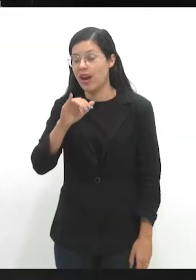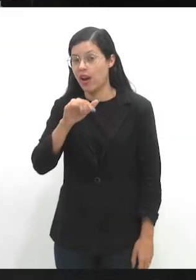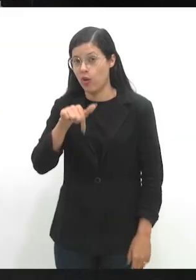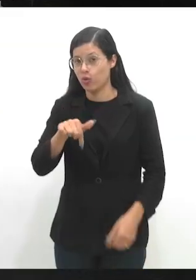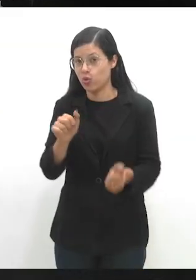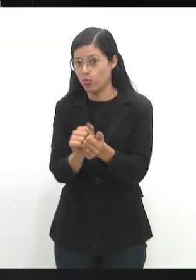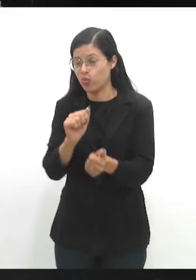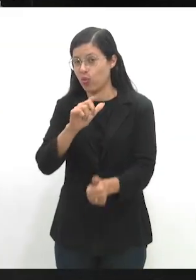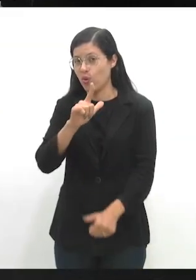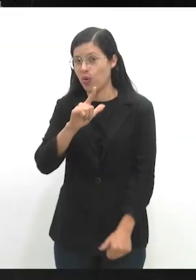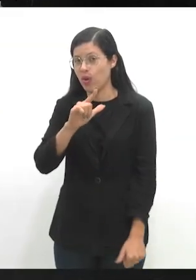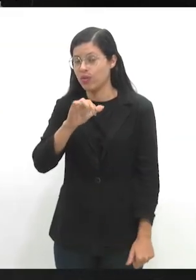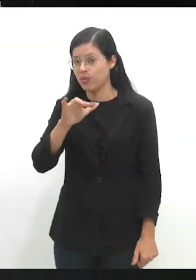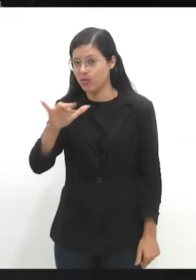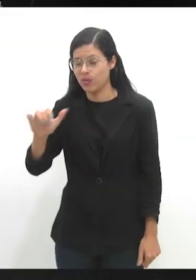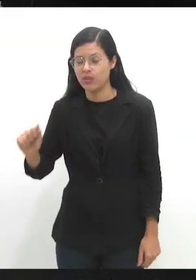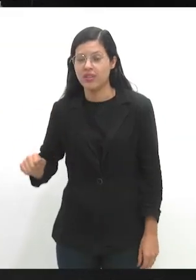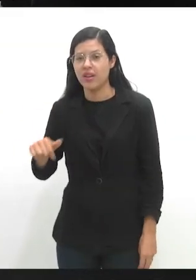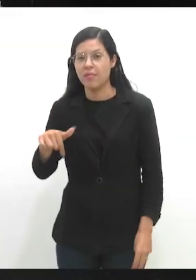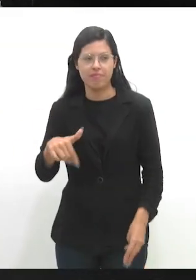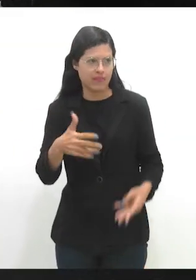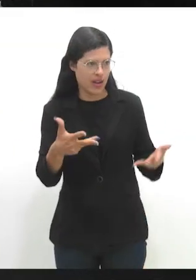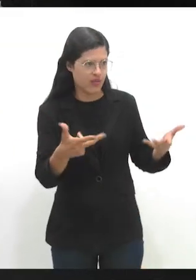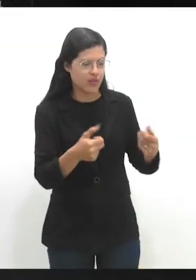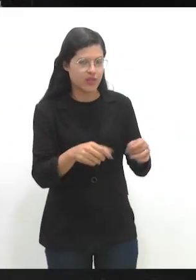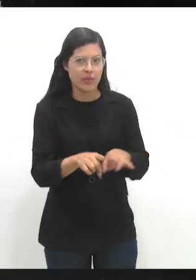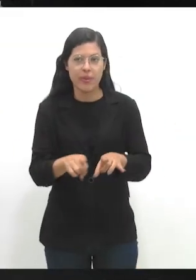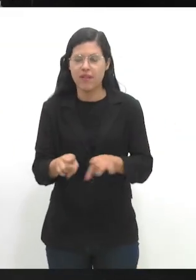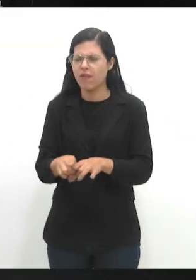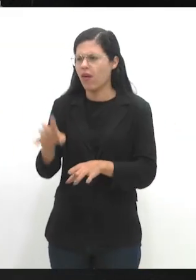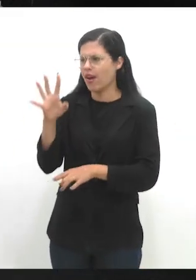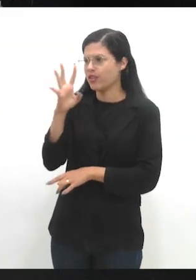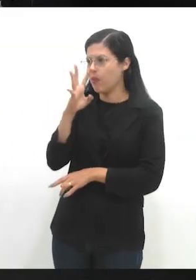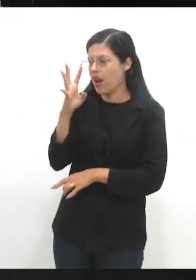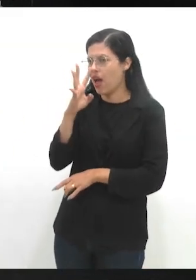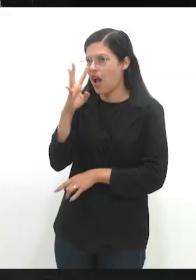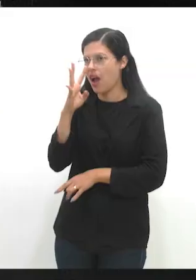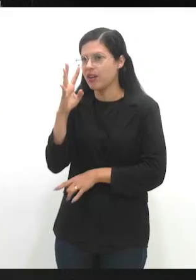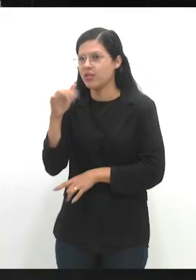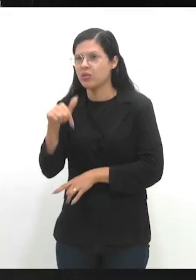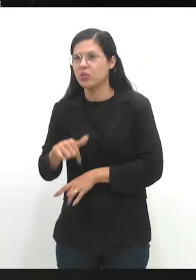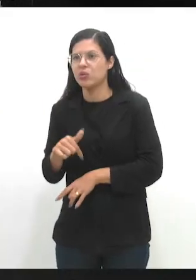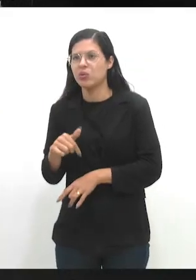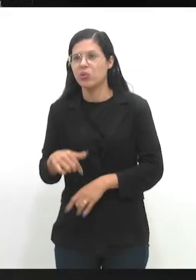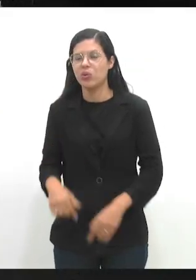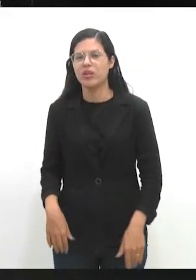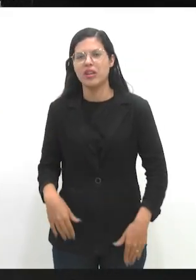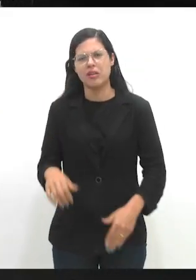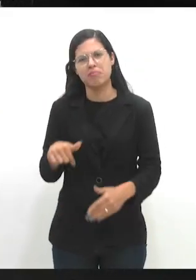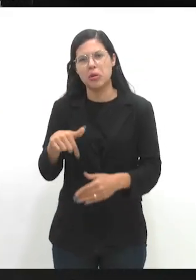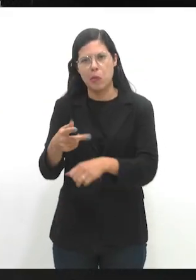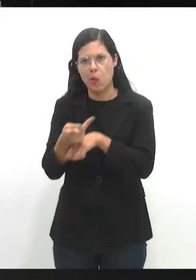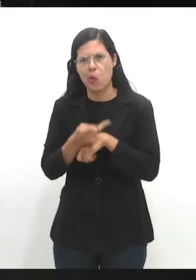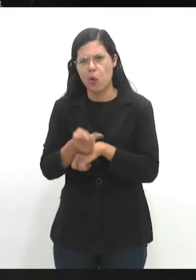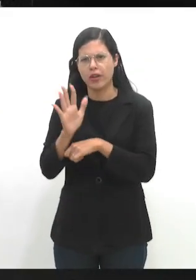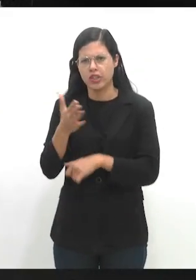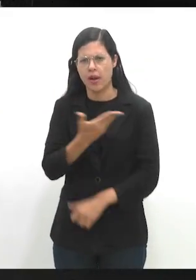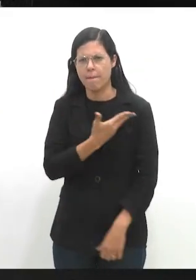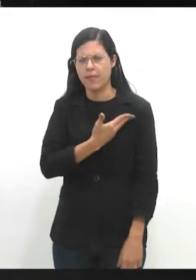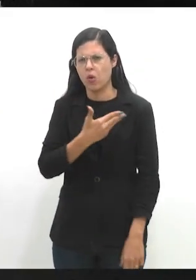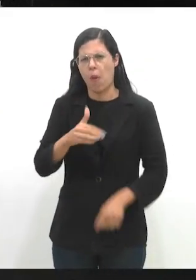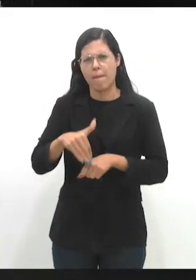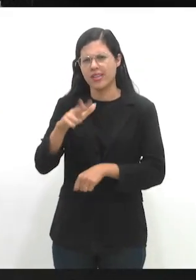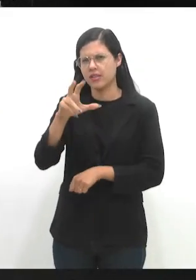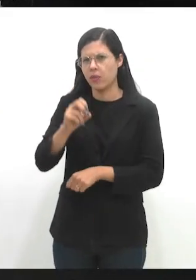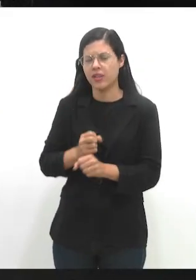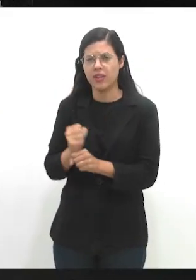Ele ficou encantado. E aí bateu na minha porta. A gente é amigo há mais de 50 anos. Ele bateu na minha porta